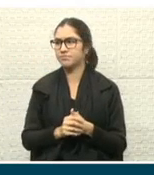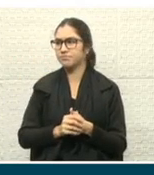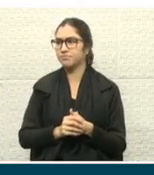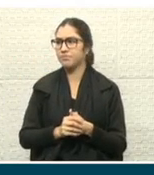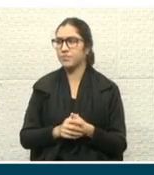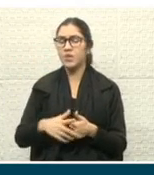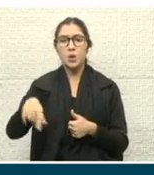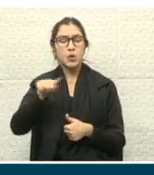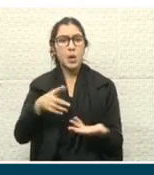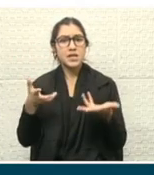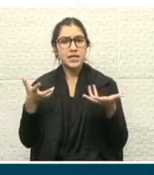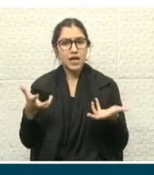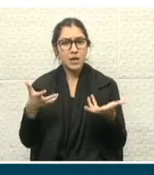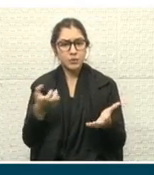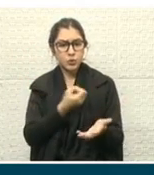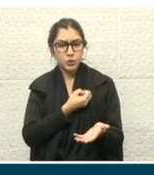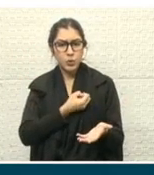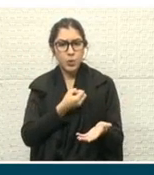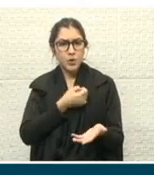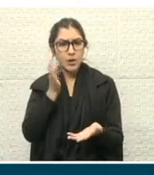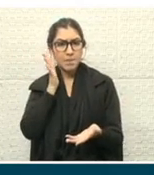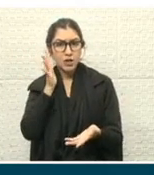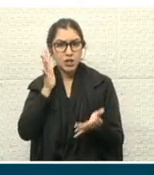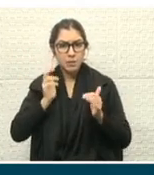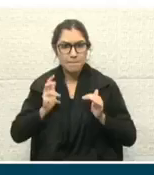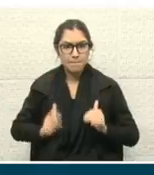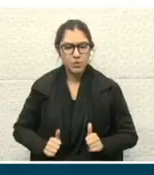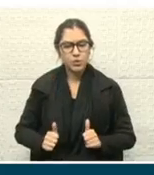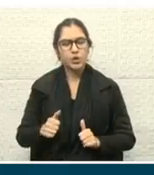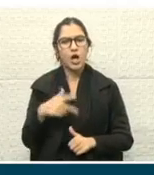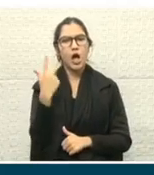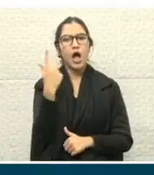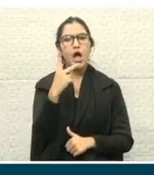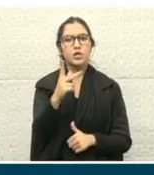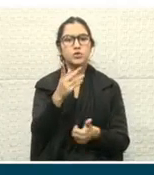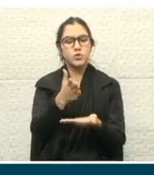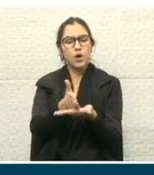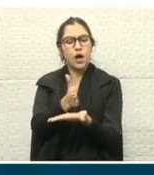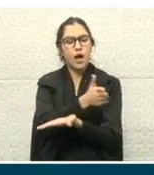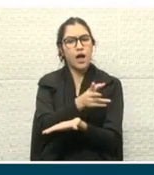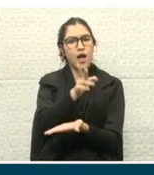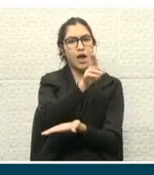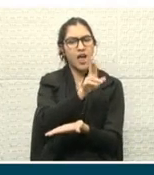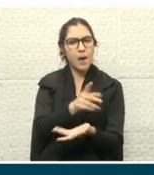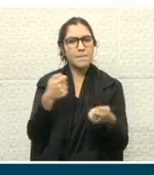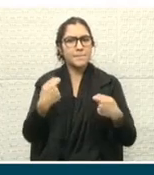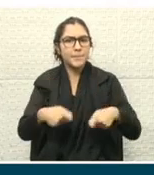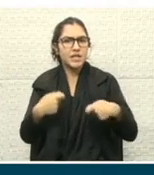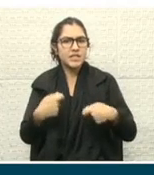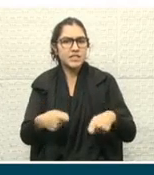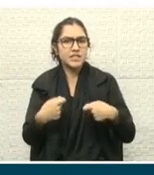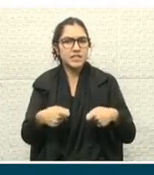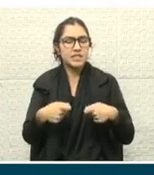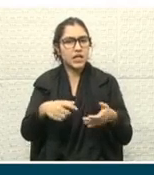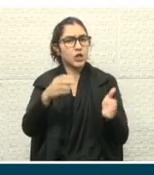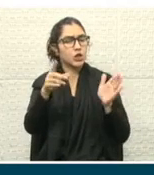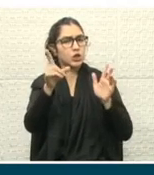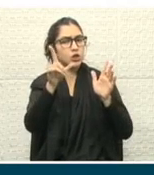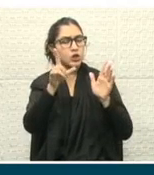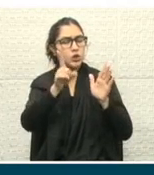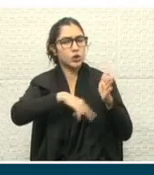nós queremos que esse número seja imaginário puro, a sua parte real precisa ser